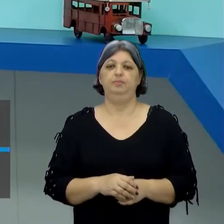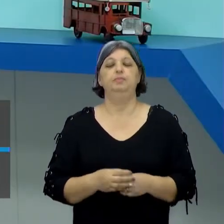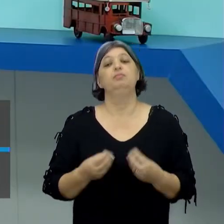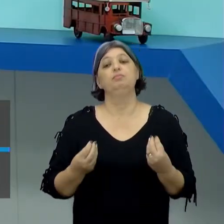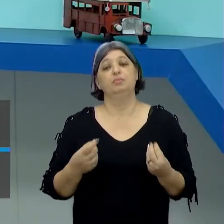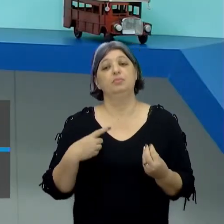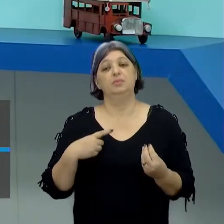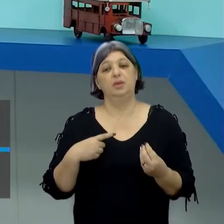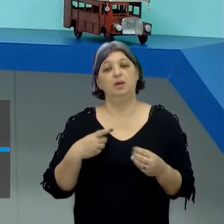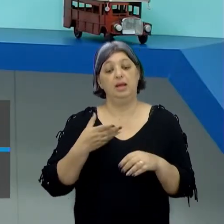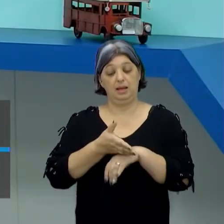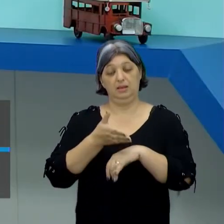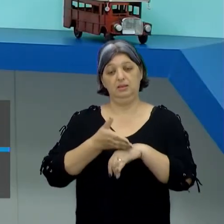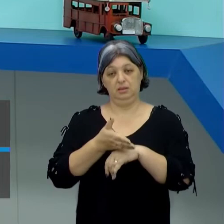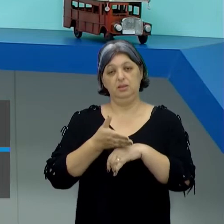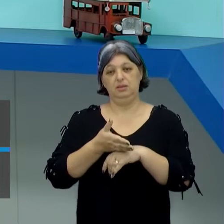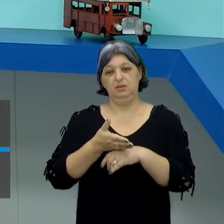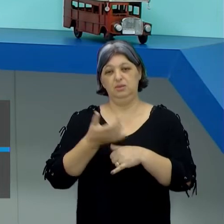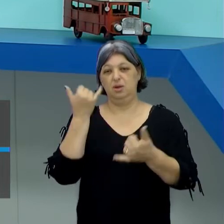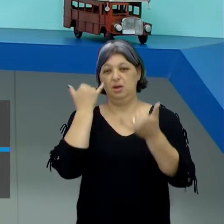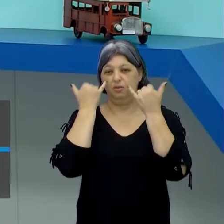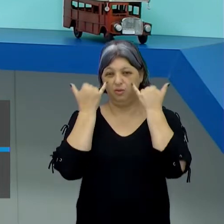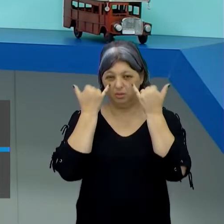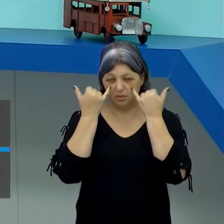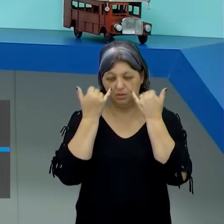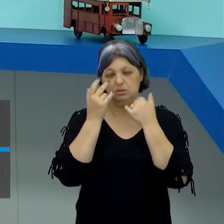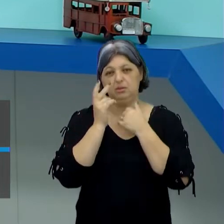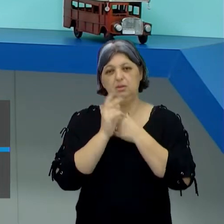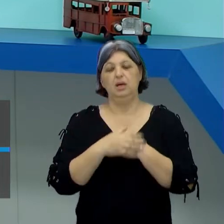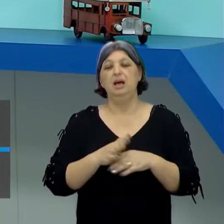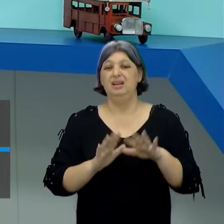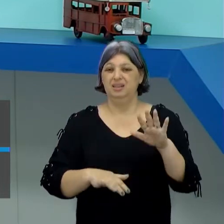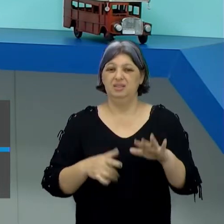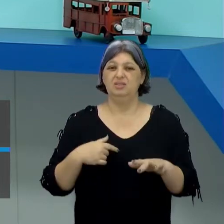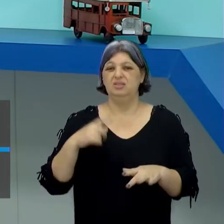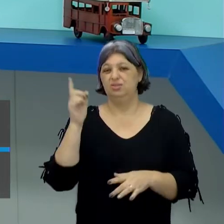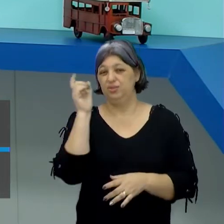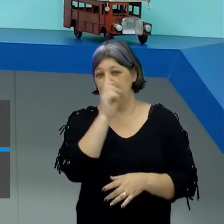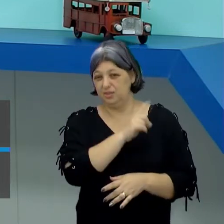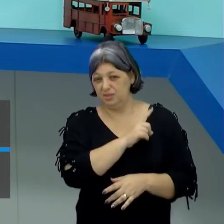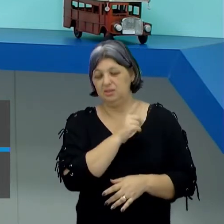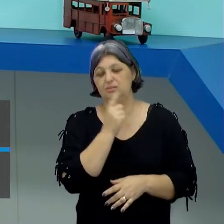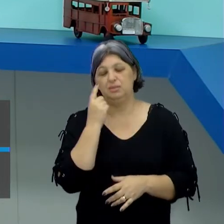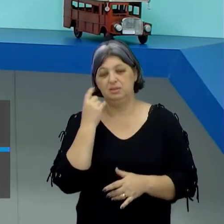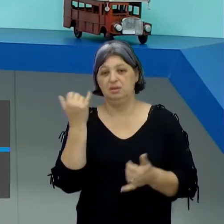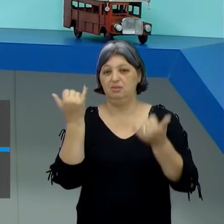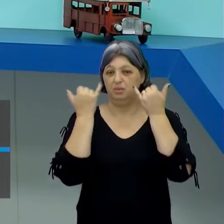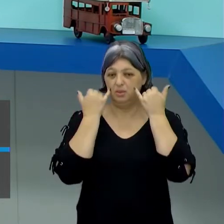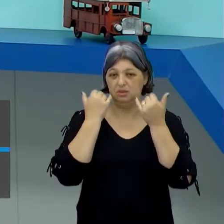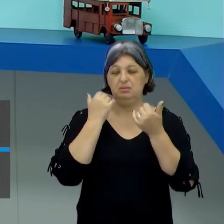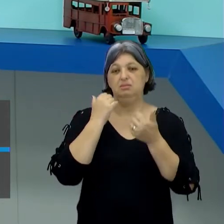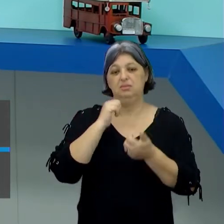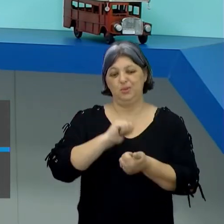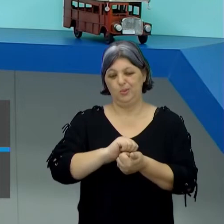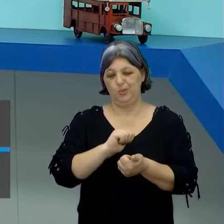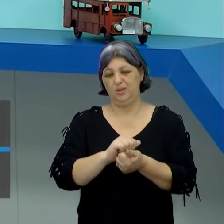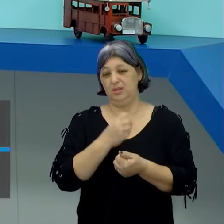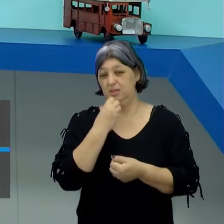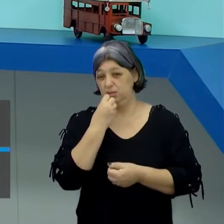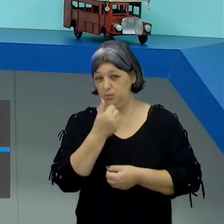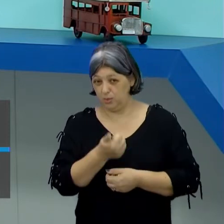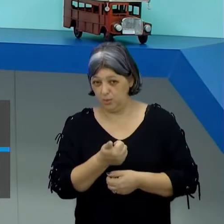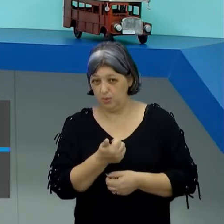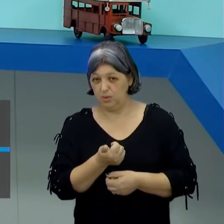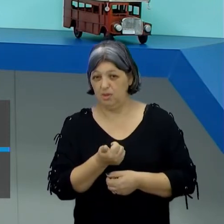tem tanto acesso hoje à informação, cada dia está mais difícil você obter uma informação de qualidade e um fato, né?